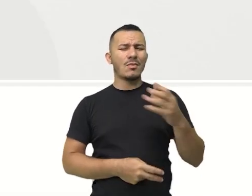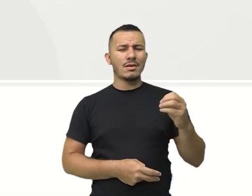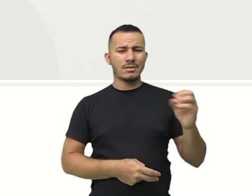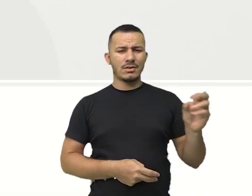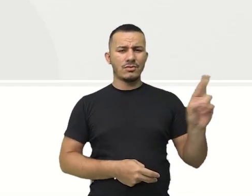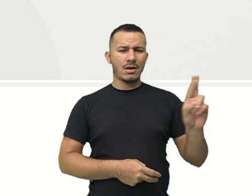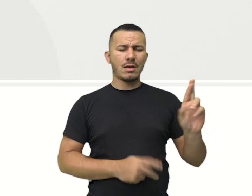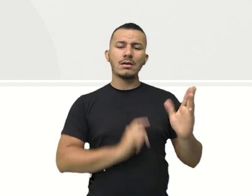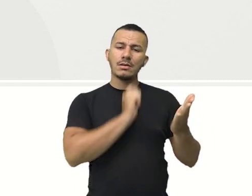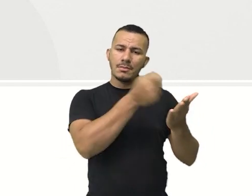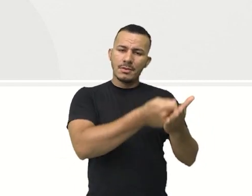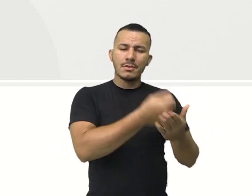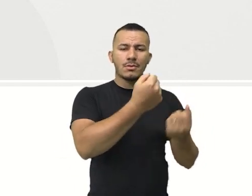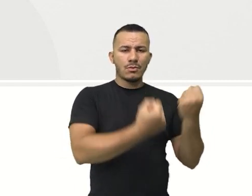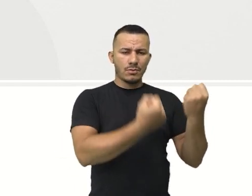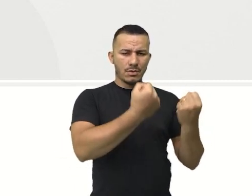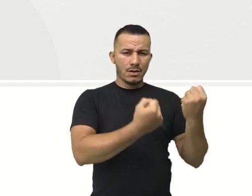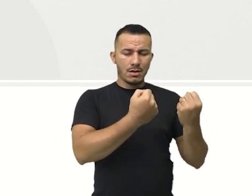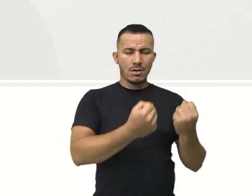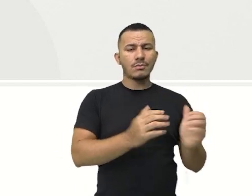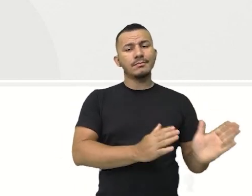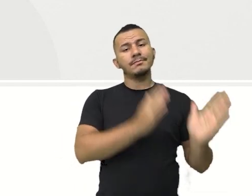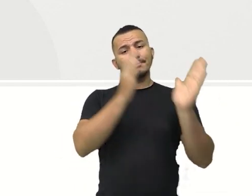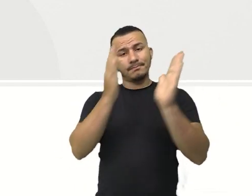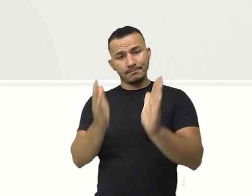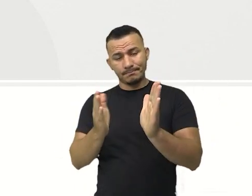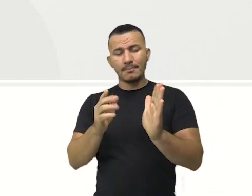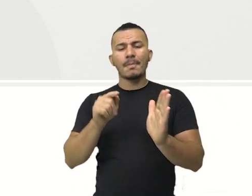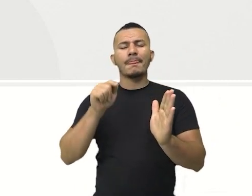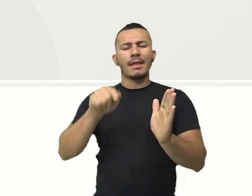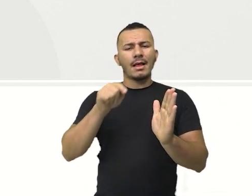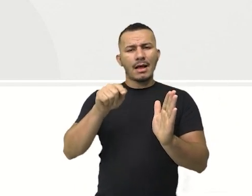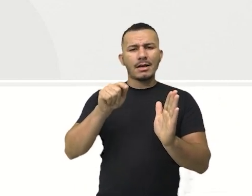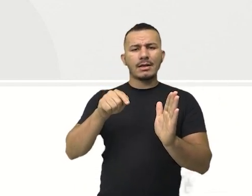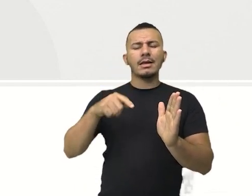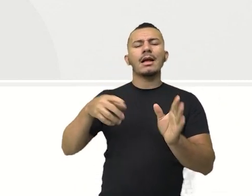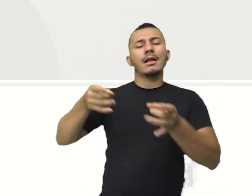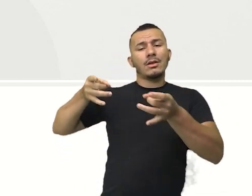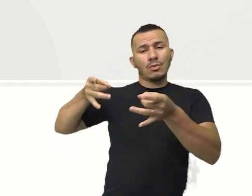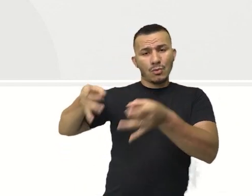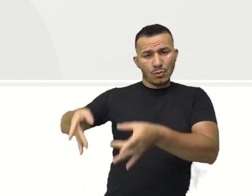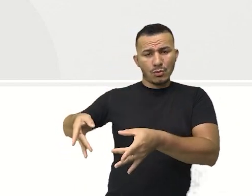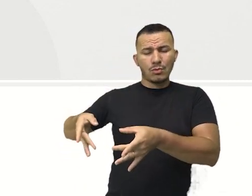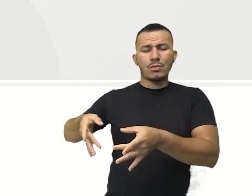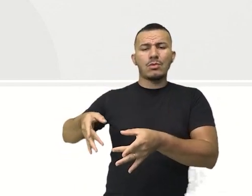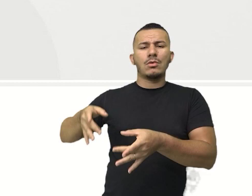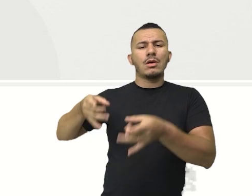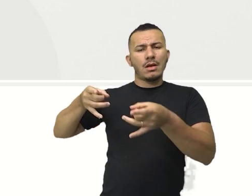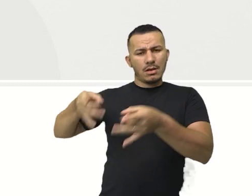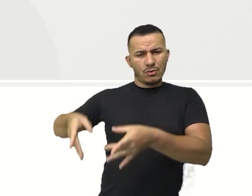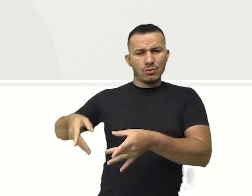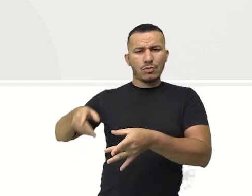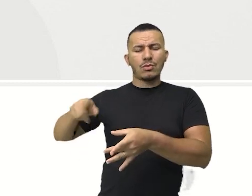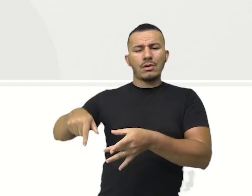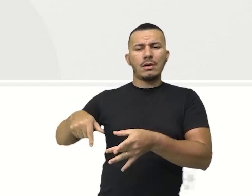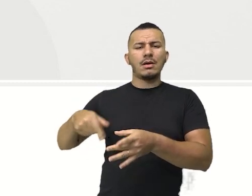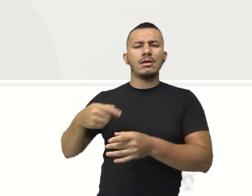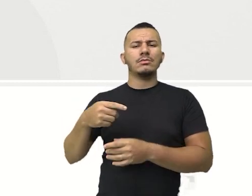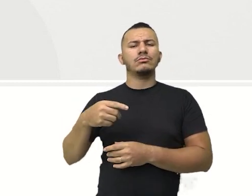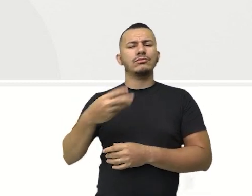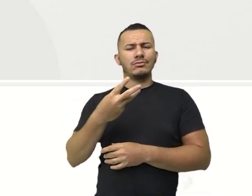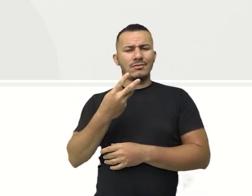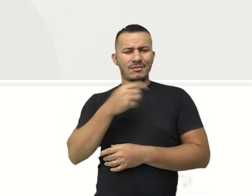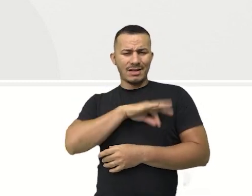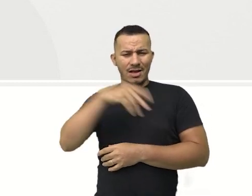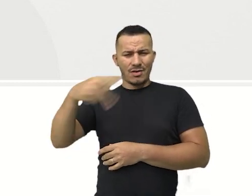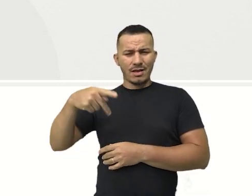R$400, certo? Que ela usou para pagar o carro, como ela usou 400 para pagar o carro, a diferença entre o salário de Márcia e os 400